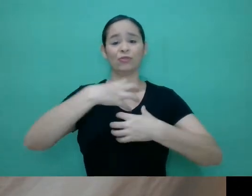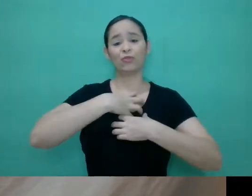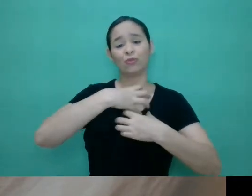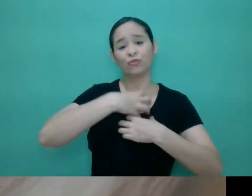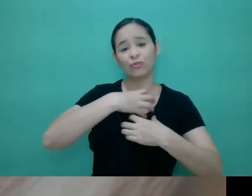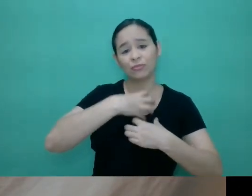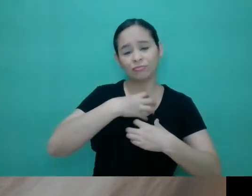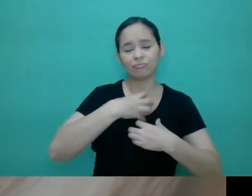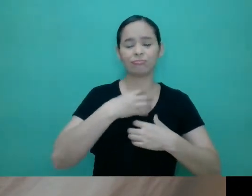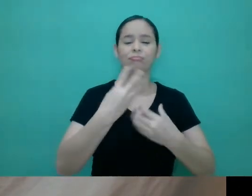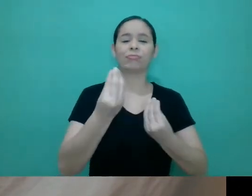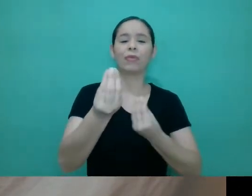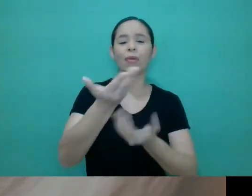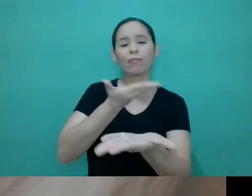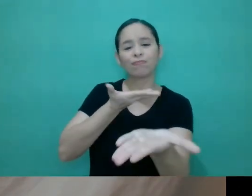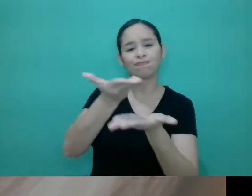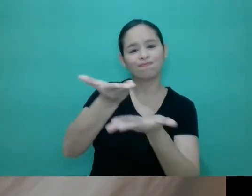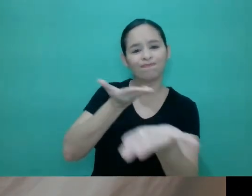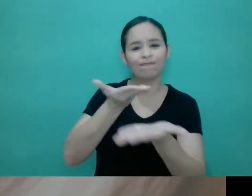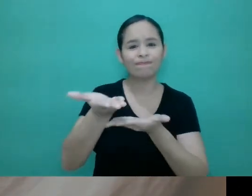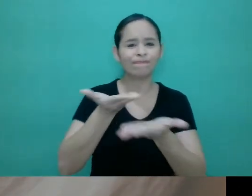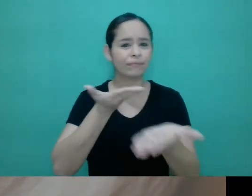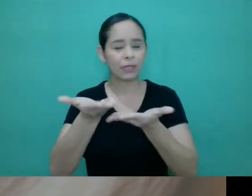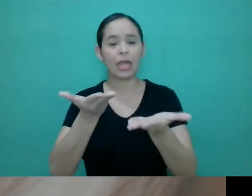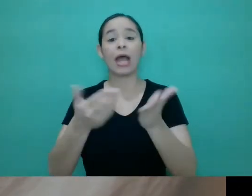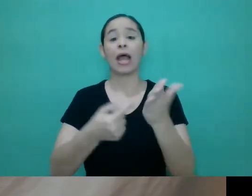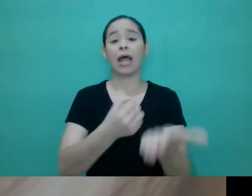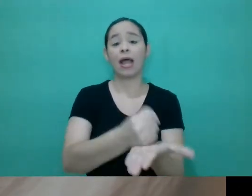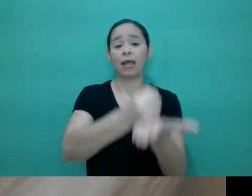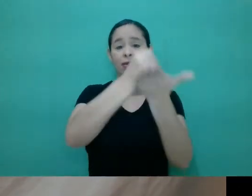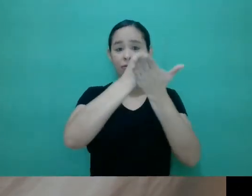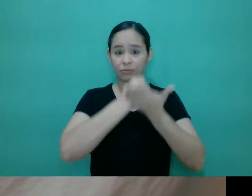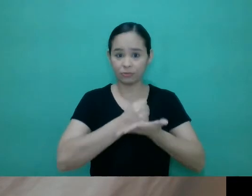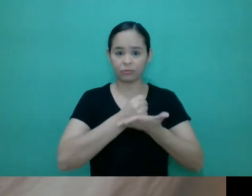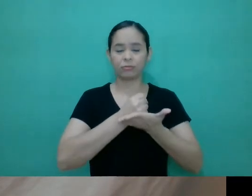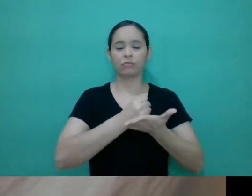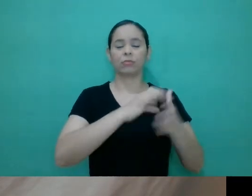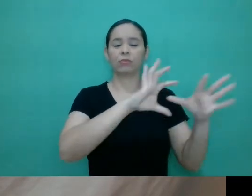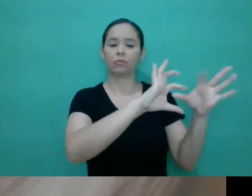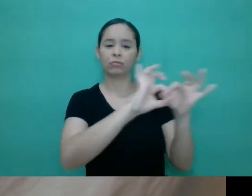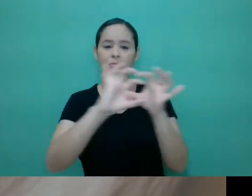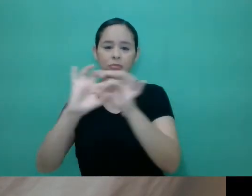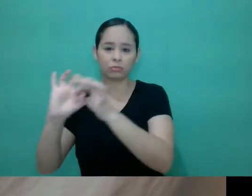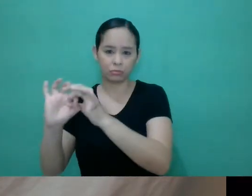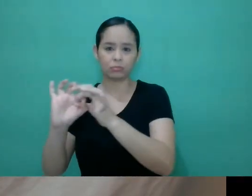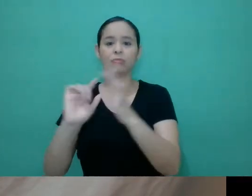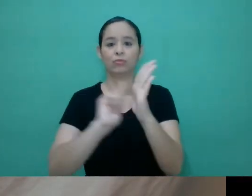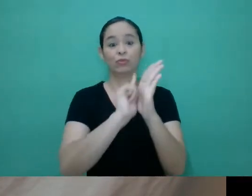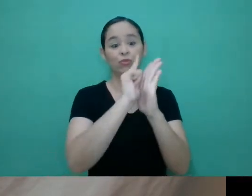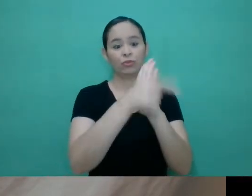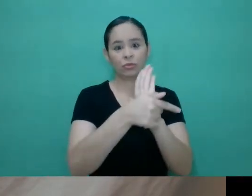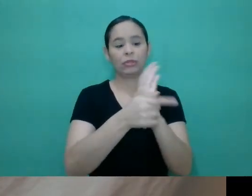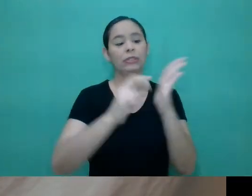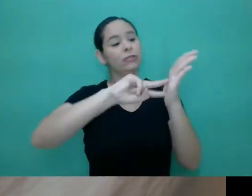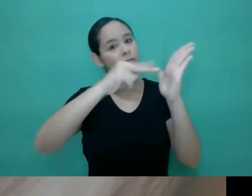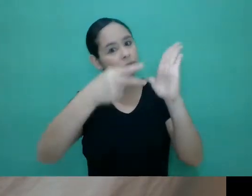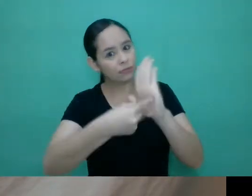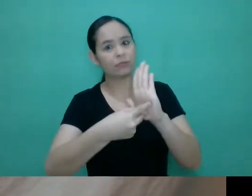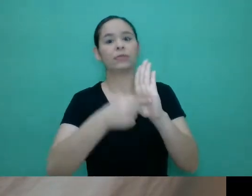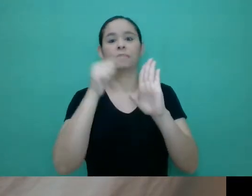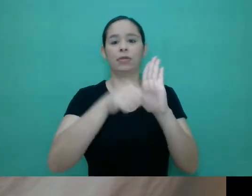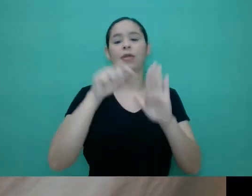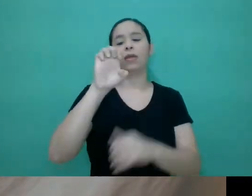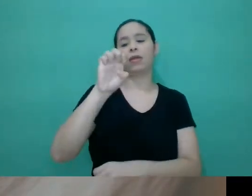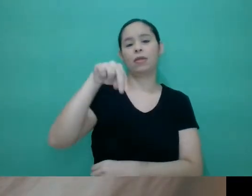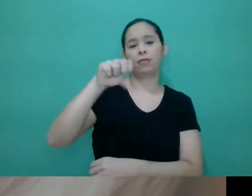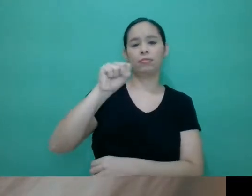retórica, contribuem também para essa desconstrução do gênero, né? E transforma ele em ensaio. Né? Então, você sabe